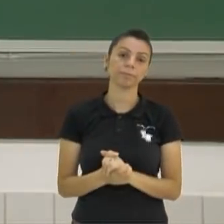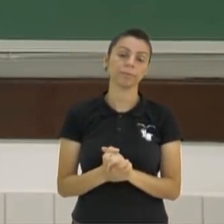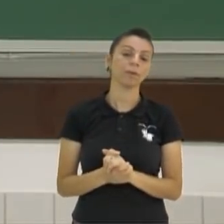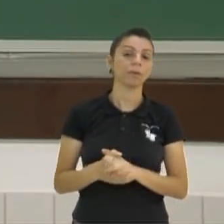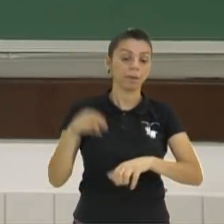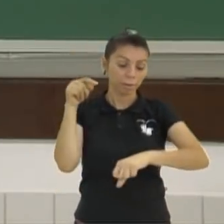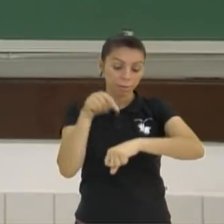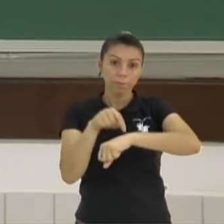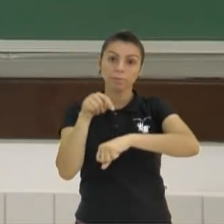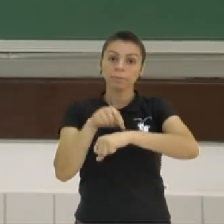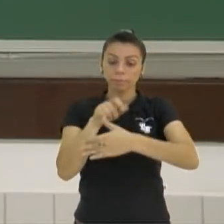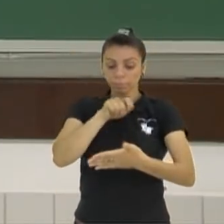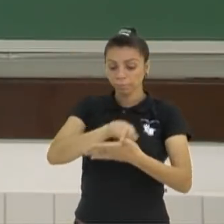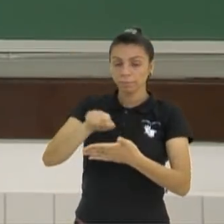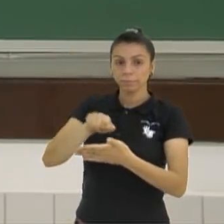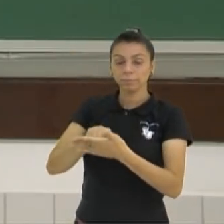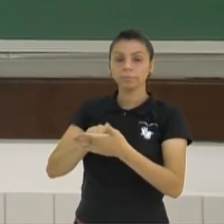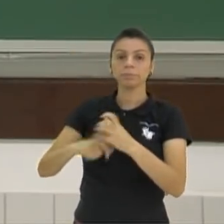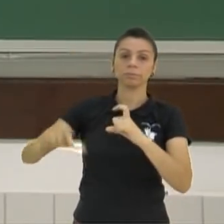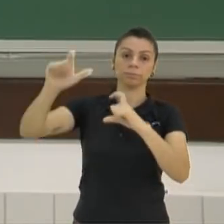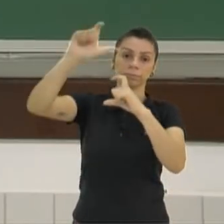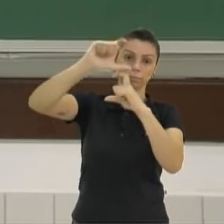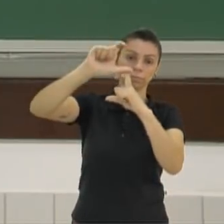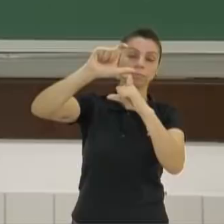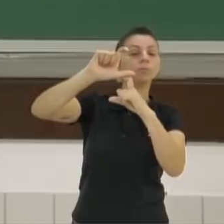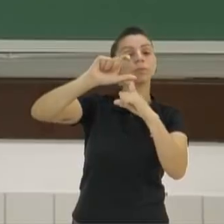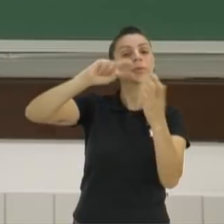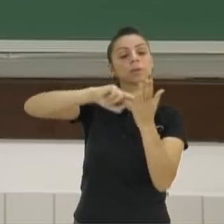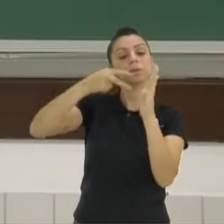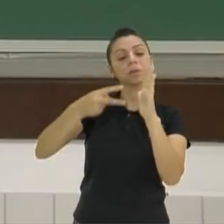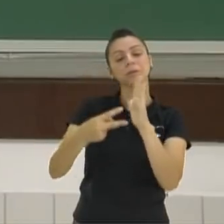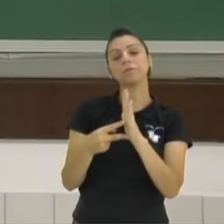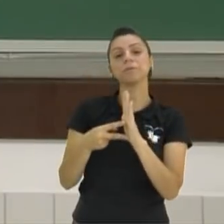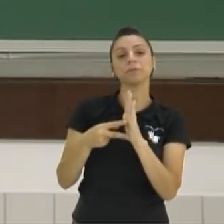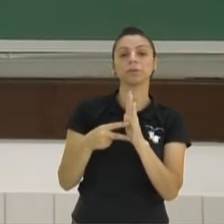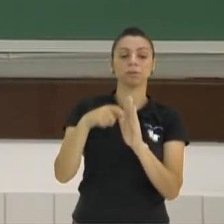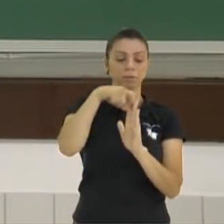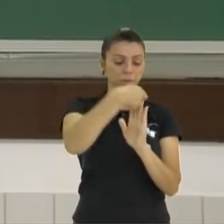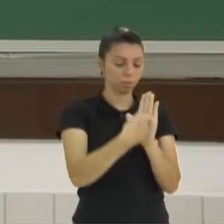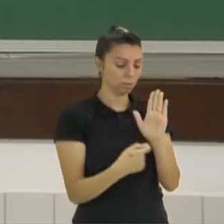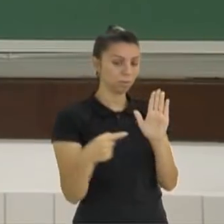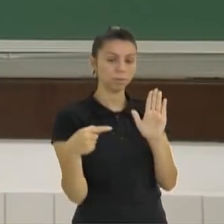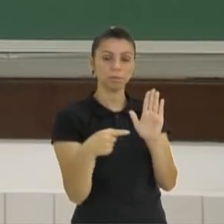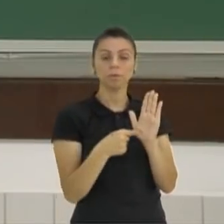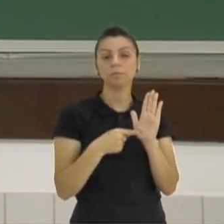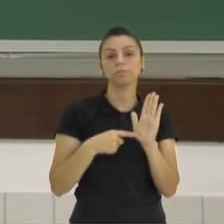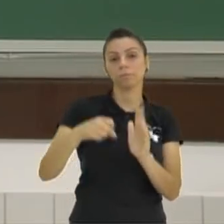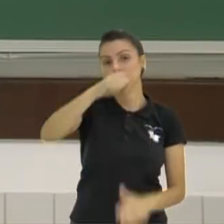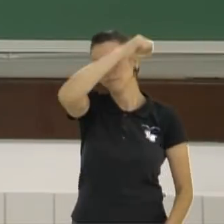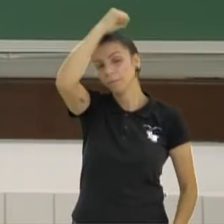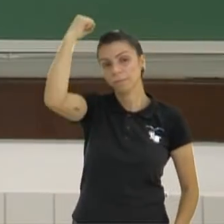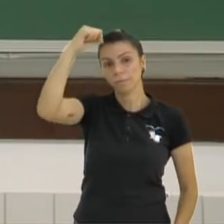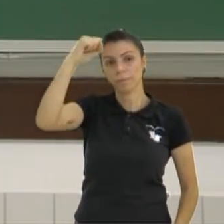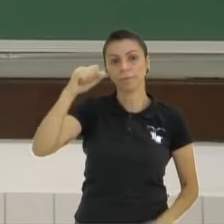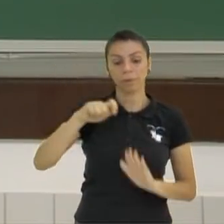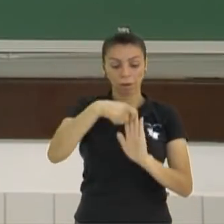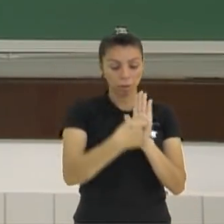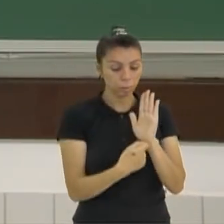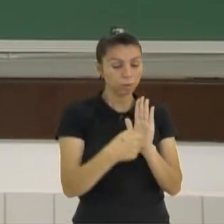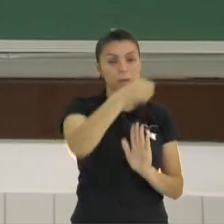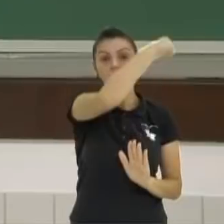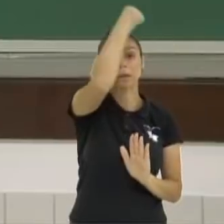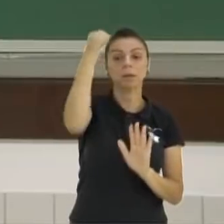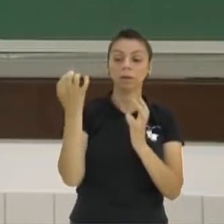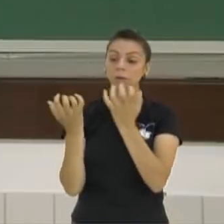um tempo para escrever 2 parágrafos sobre o que você entendeu até agora, qual é a função do